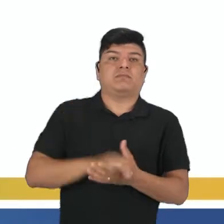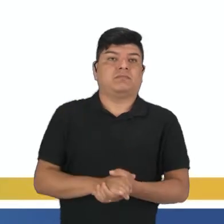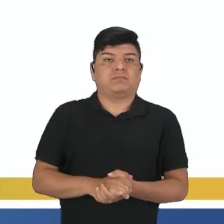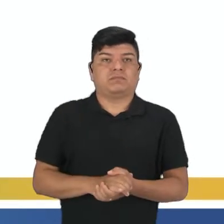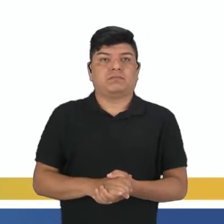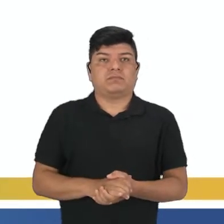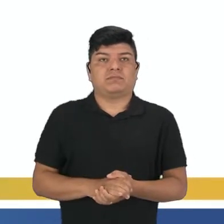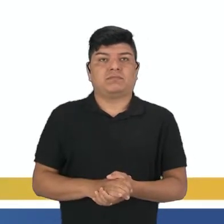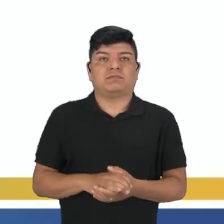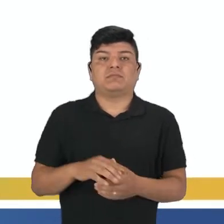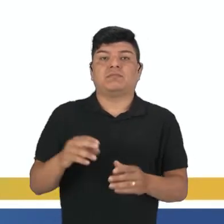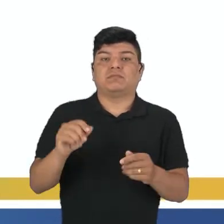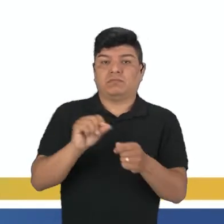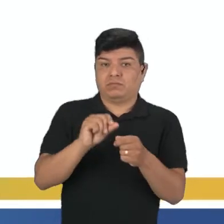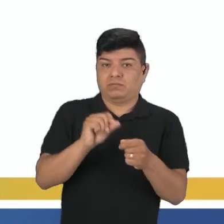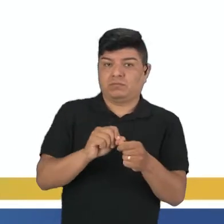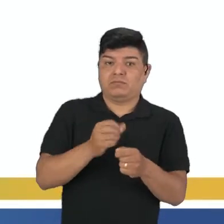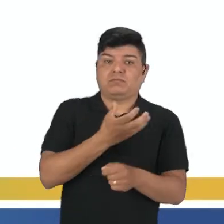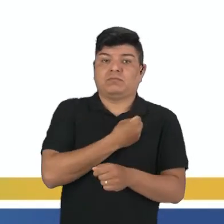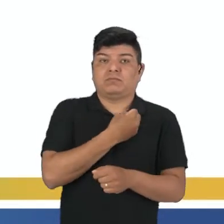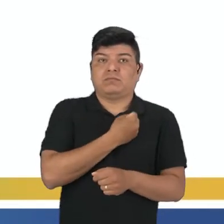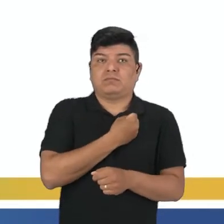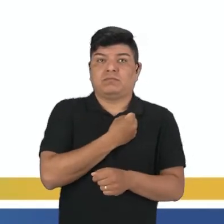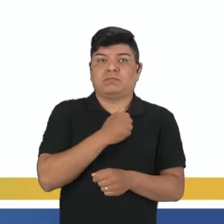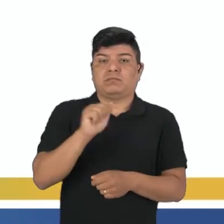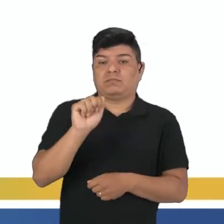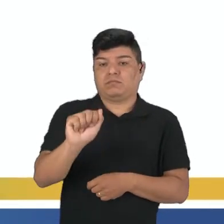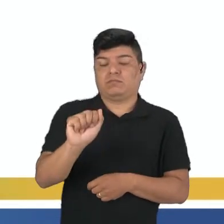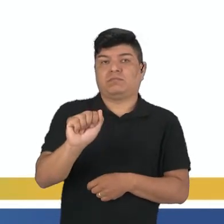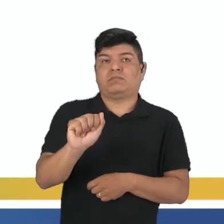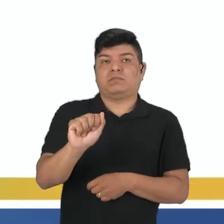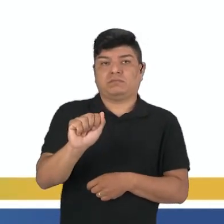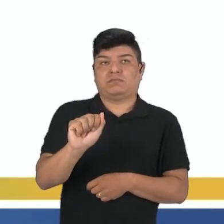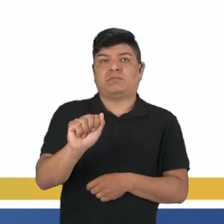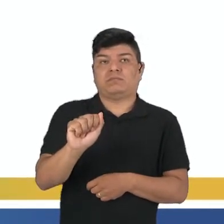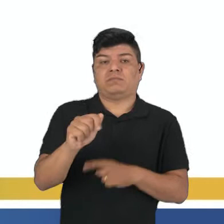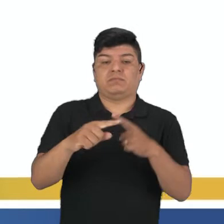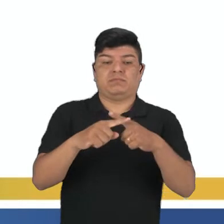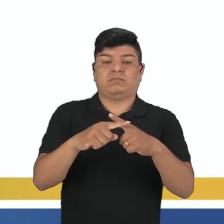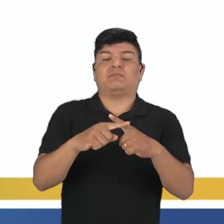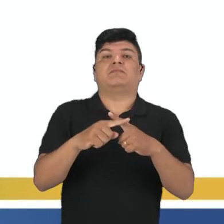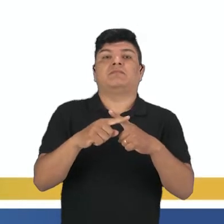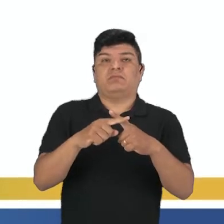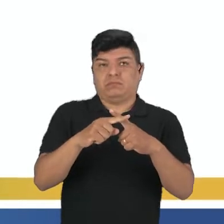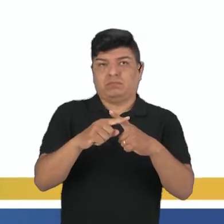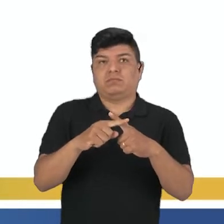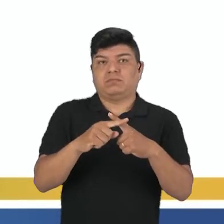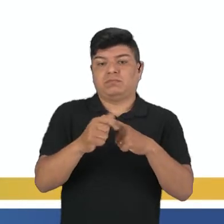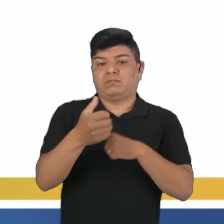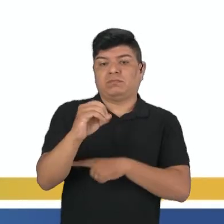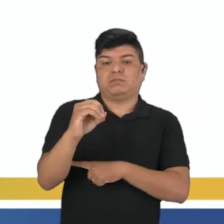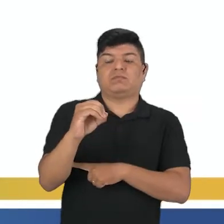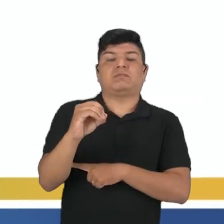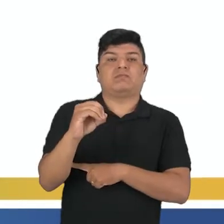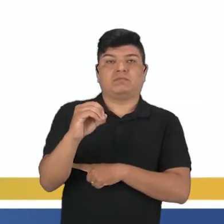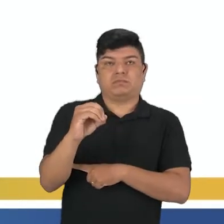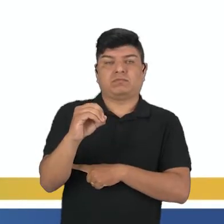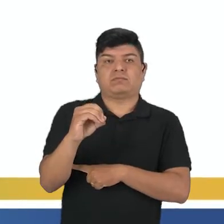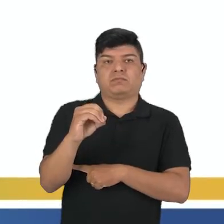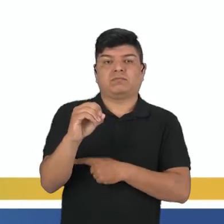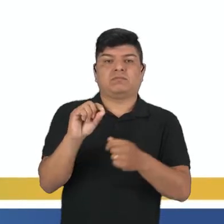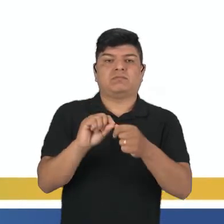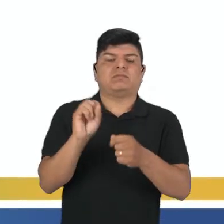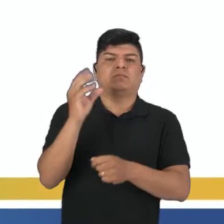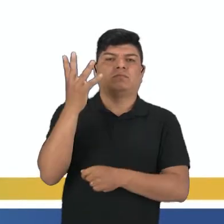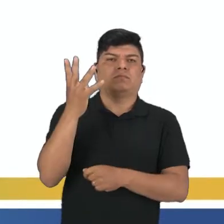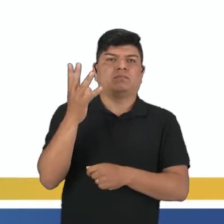vai colocar ele sobre o produto de um númerozinho A multiplicado por uma potência de base 10. Então, o